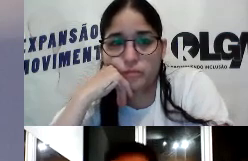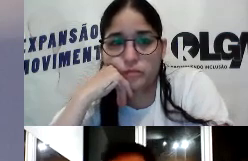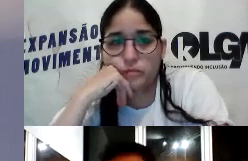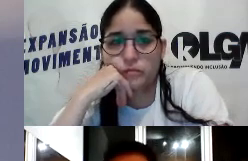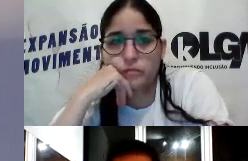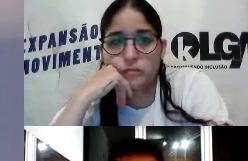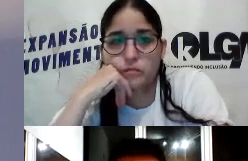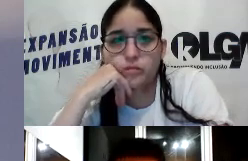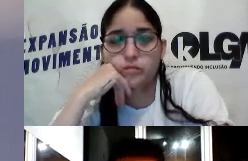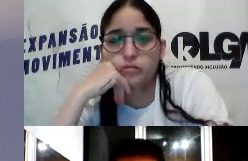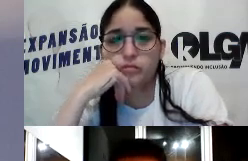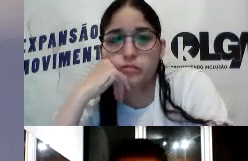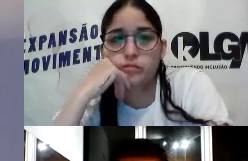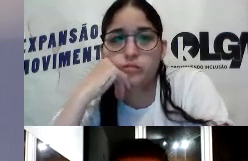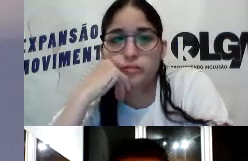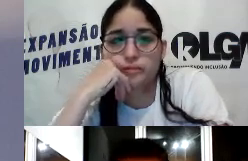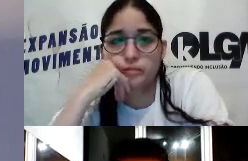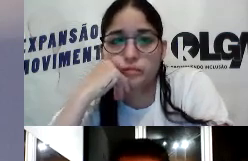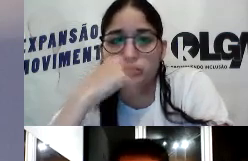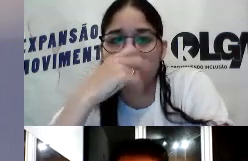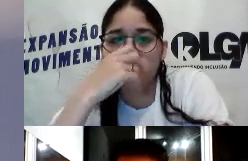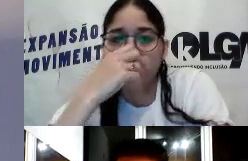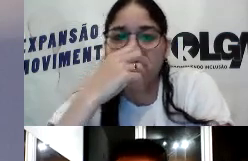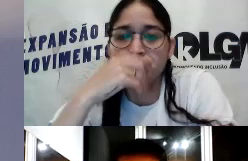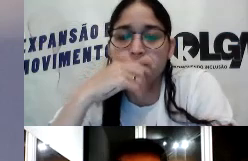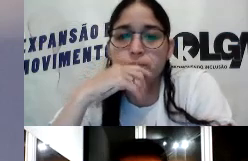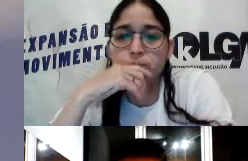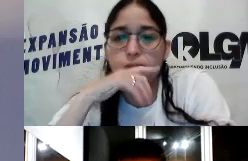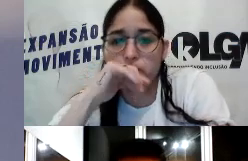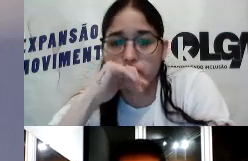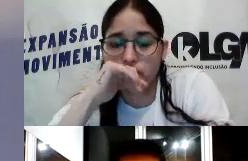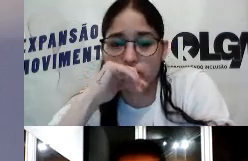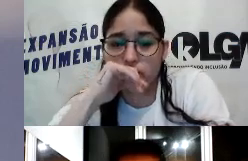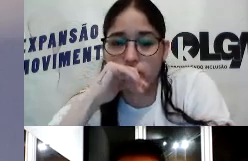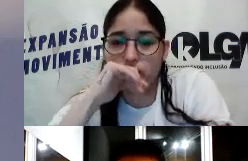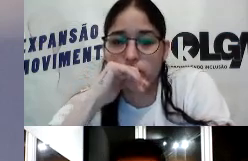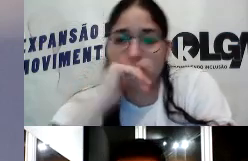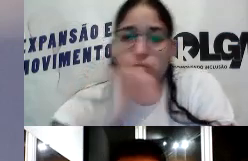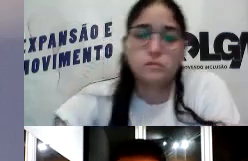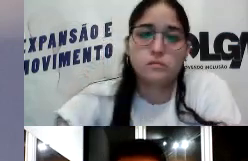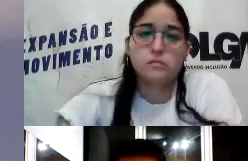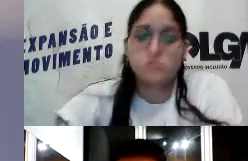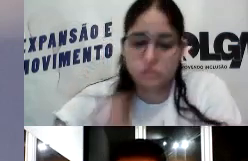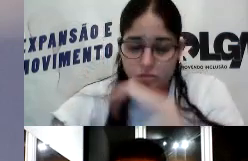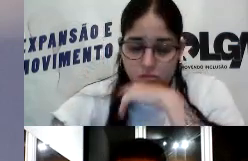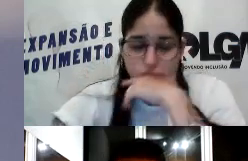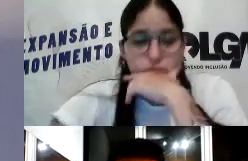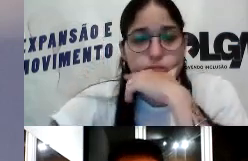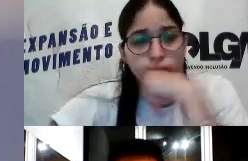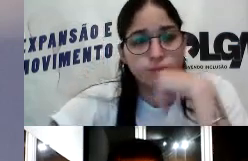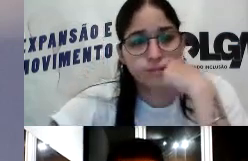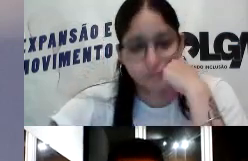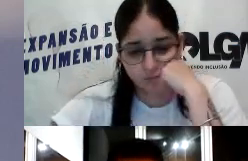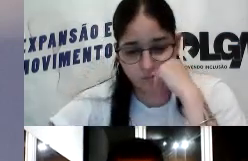pode ser enriquecedora na vida do Felipe, e com isso, com essa nossa estrutura, a gente